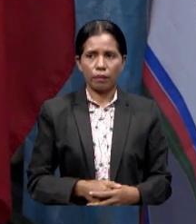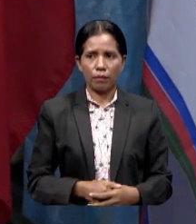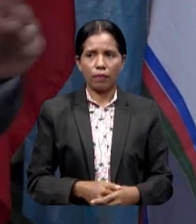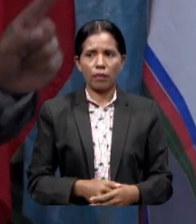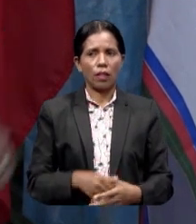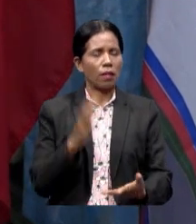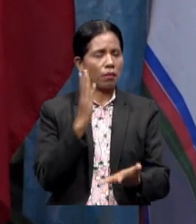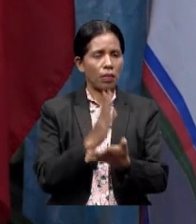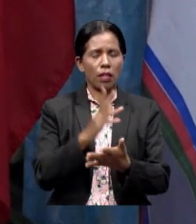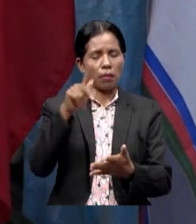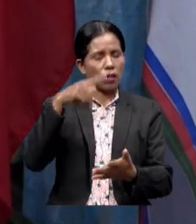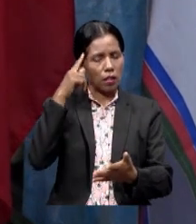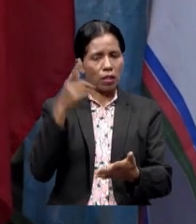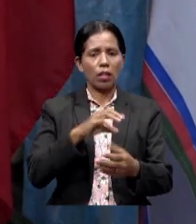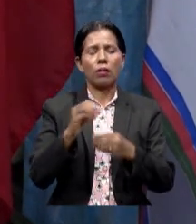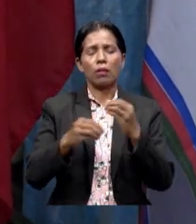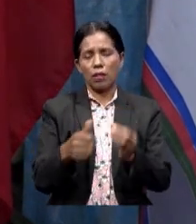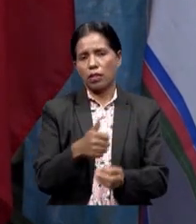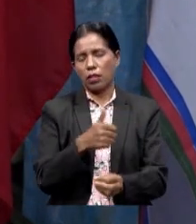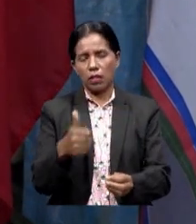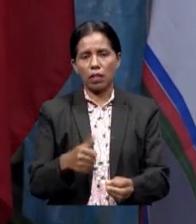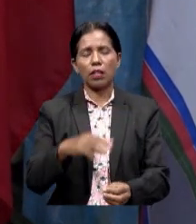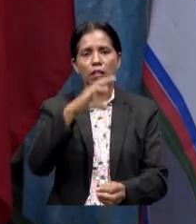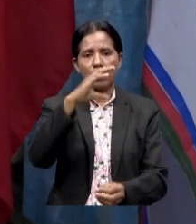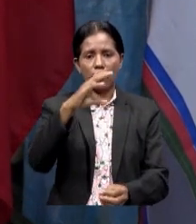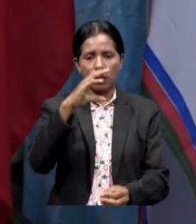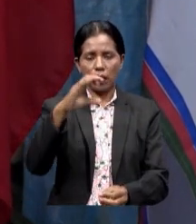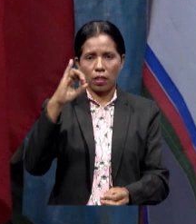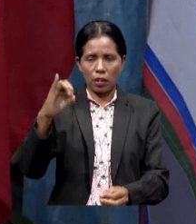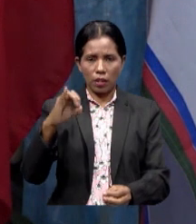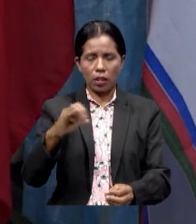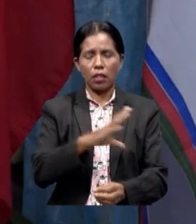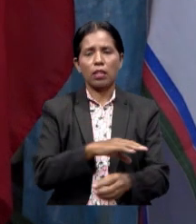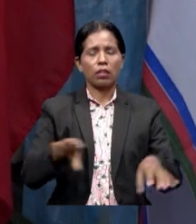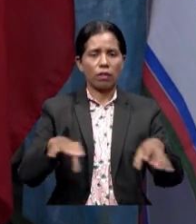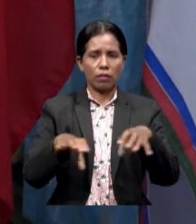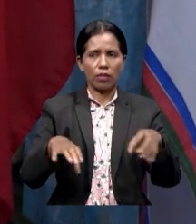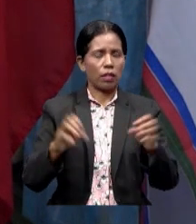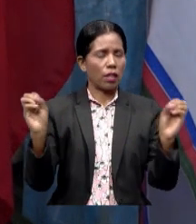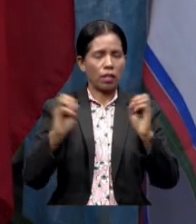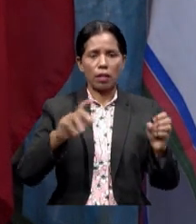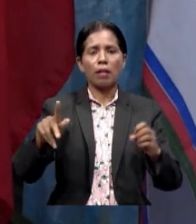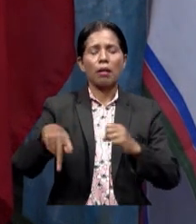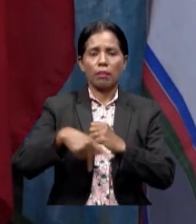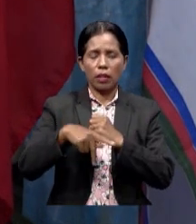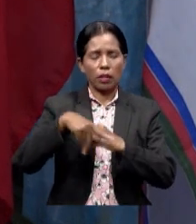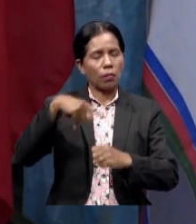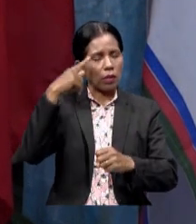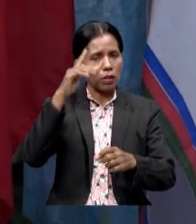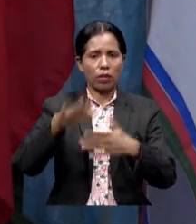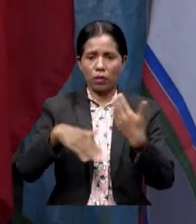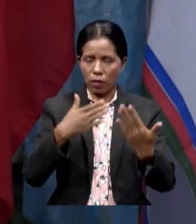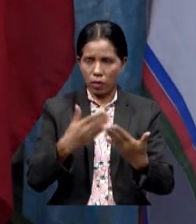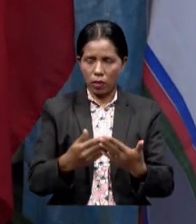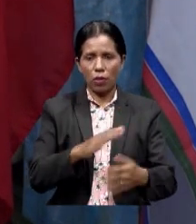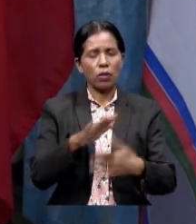Para a política se sabe. CCI profissional, lá é partido político não me intervém, né? Outro tem que ir